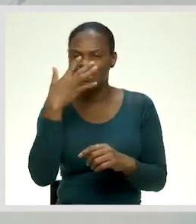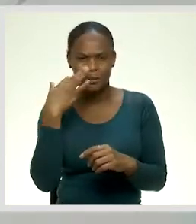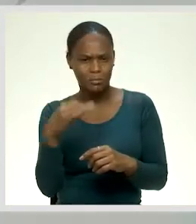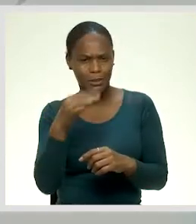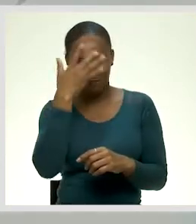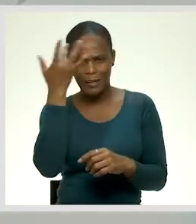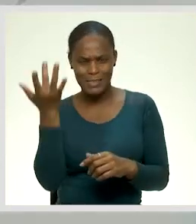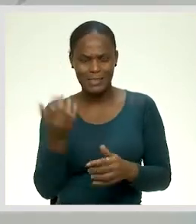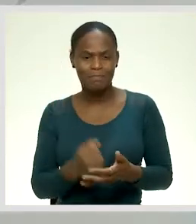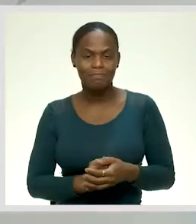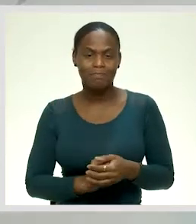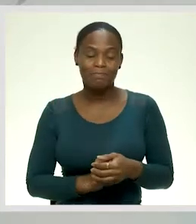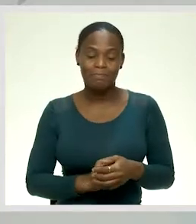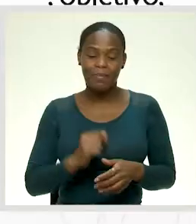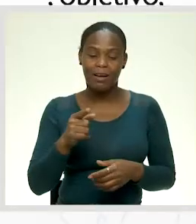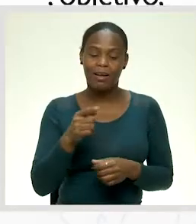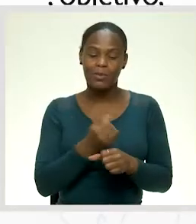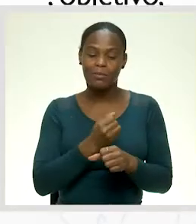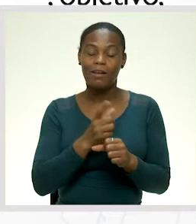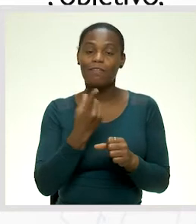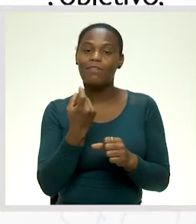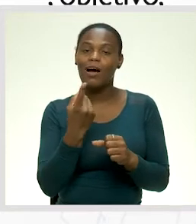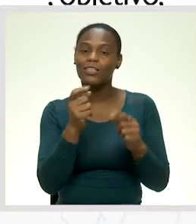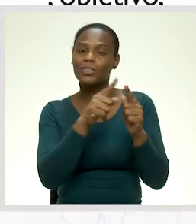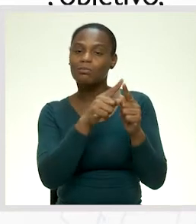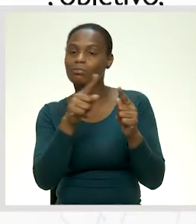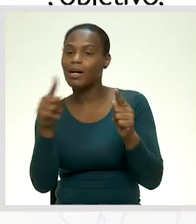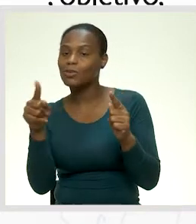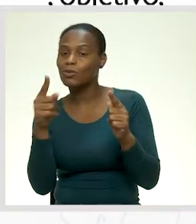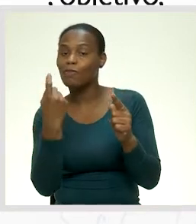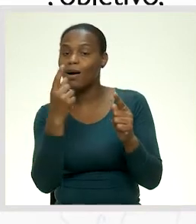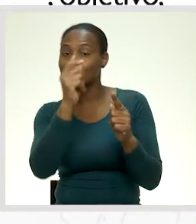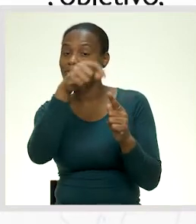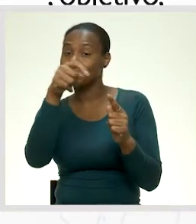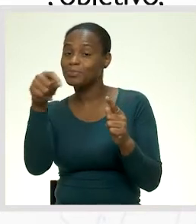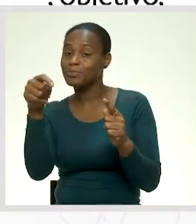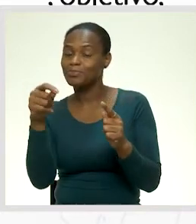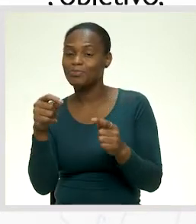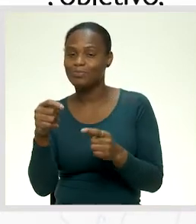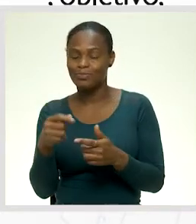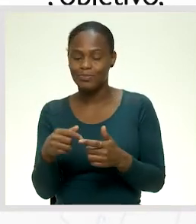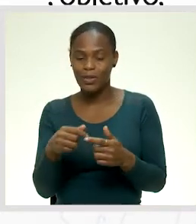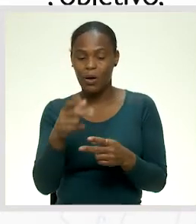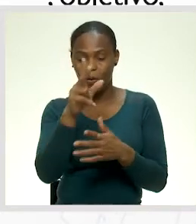que consiste em completar esses espaços vazios. O relatório é